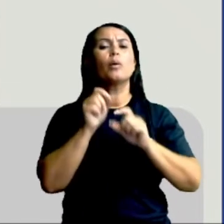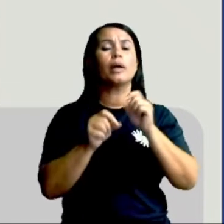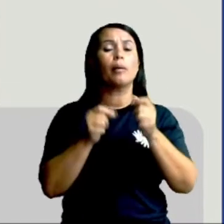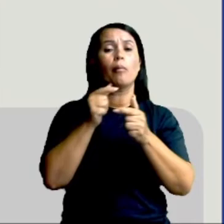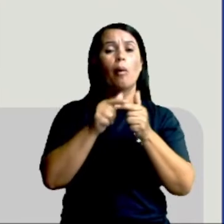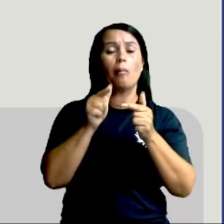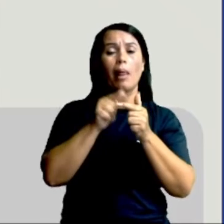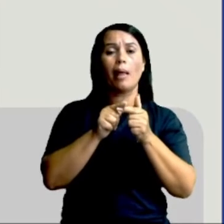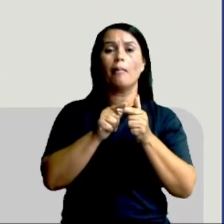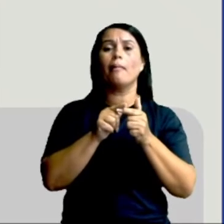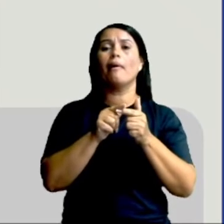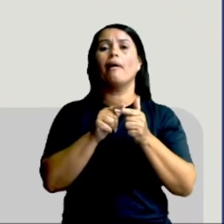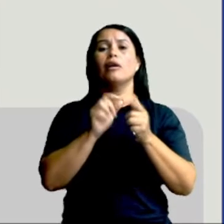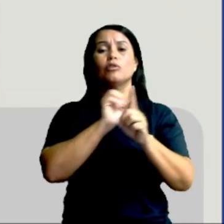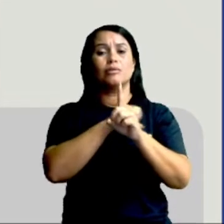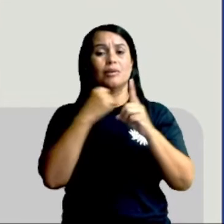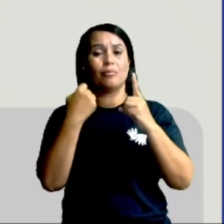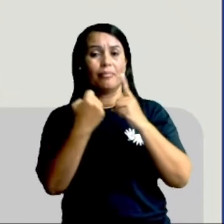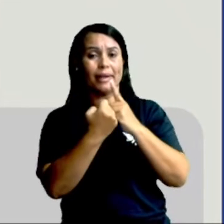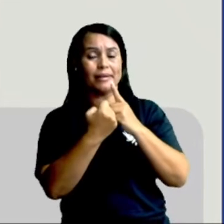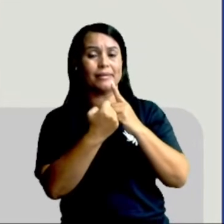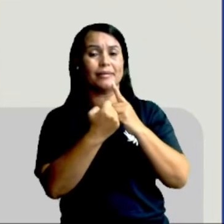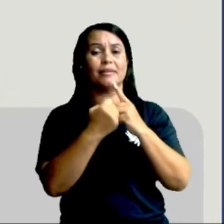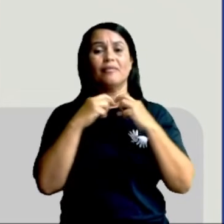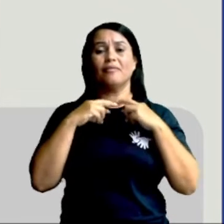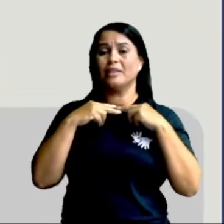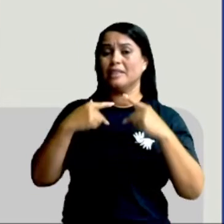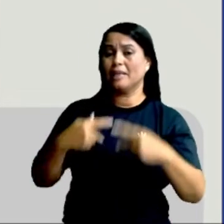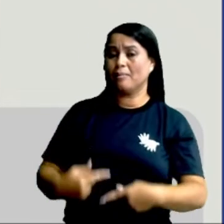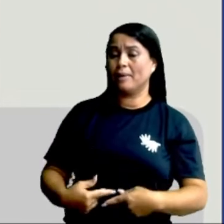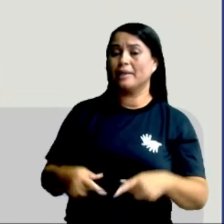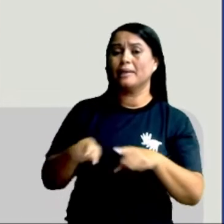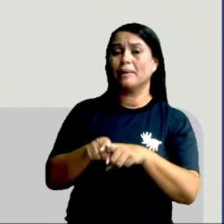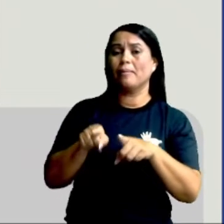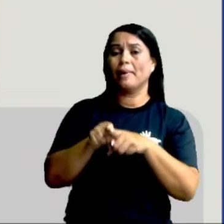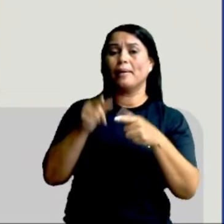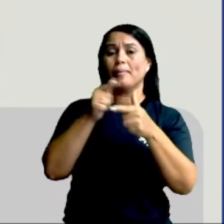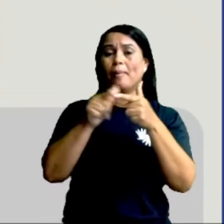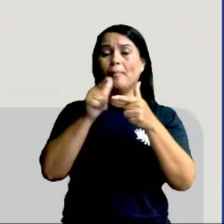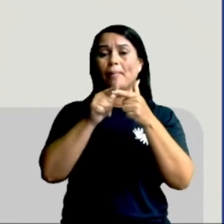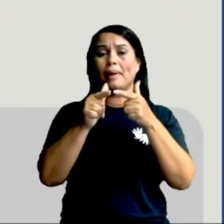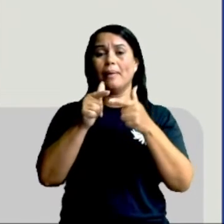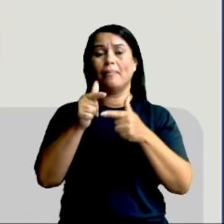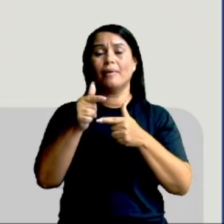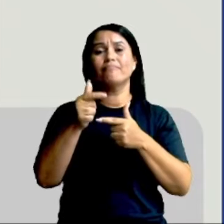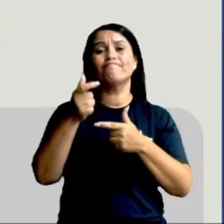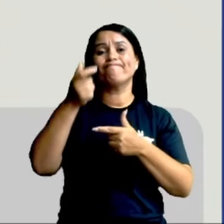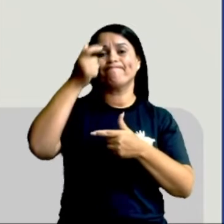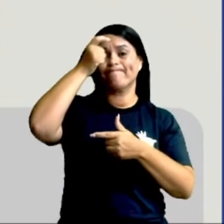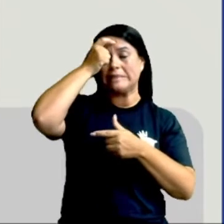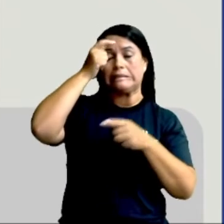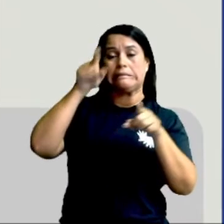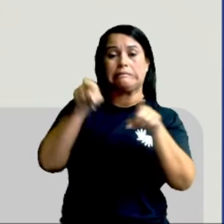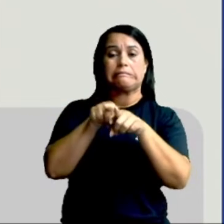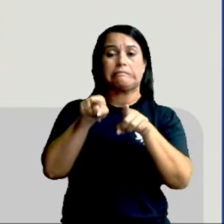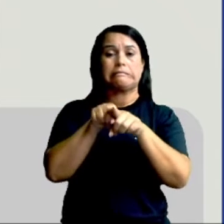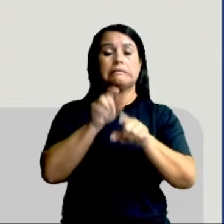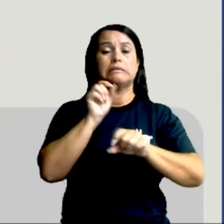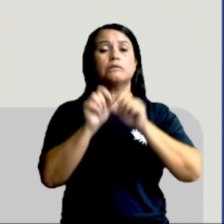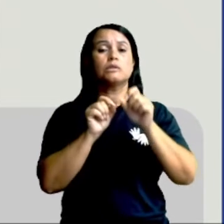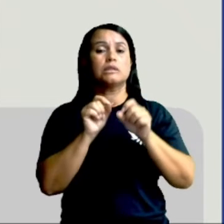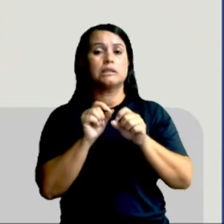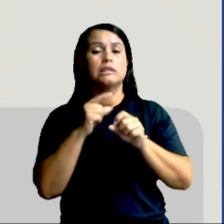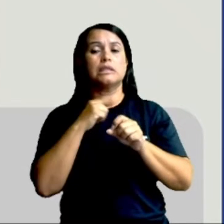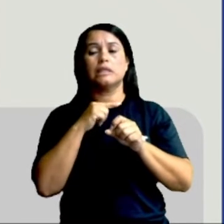mentalmente, fisicamente, socialmente ou moralmente perigoso e prejudicial. Nesse panorama, a gente percebe